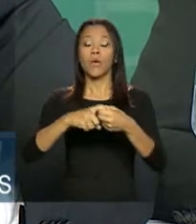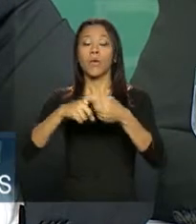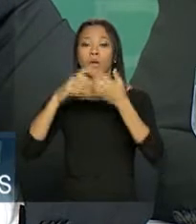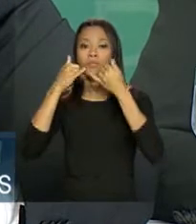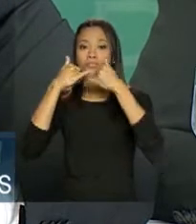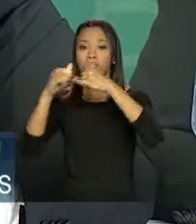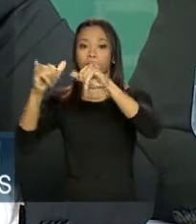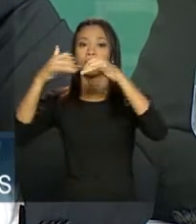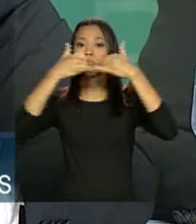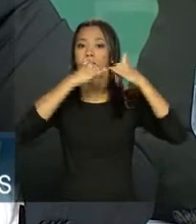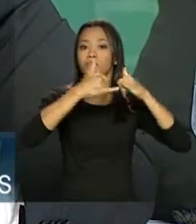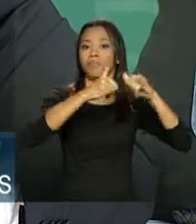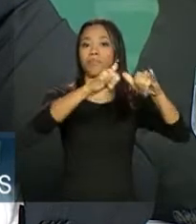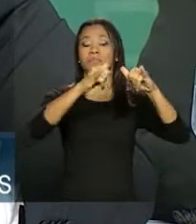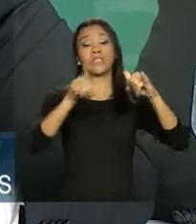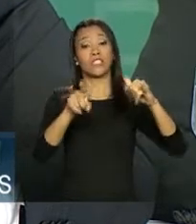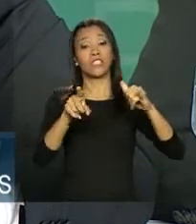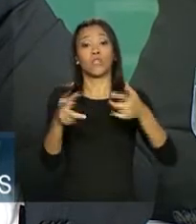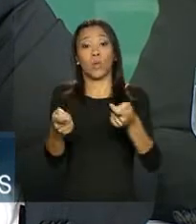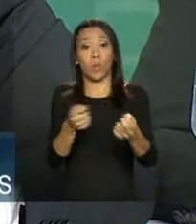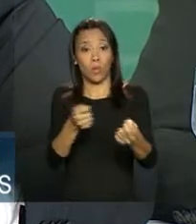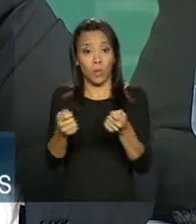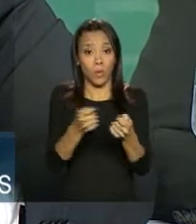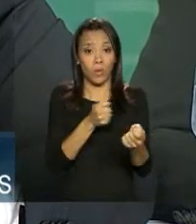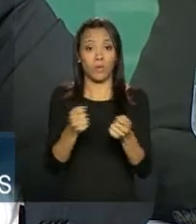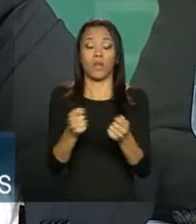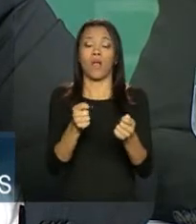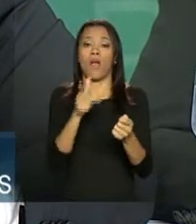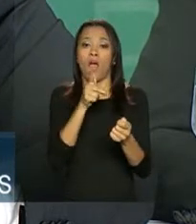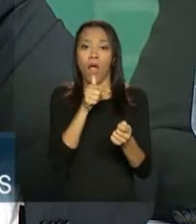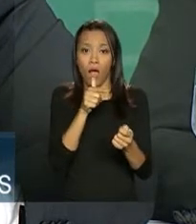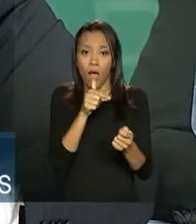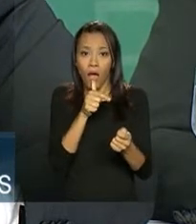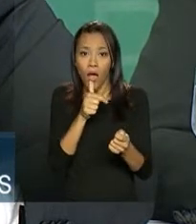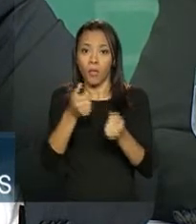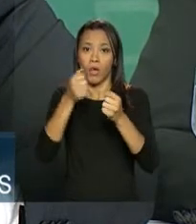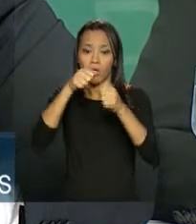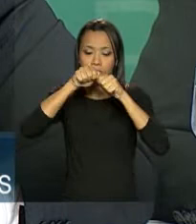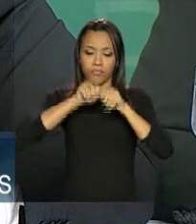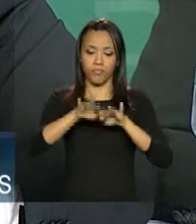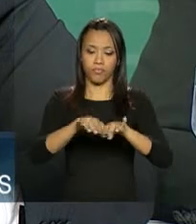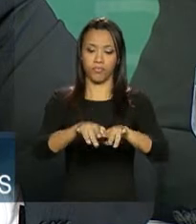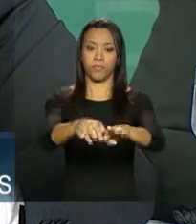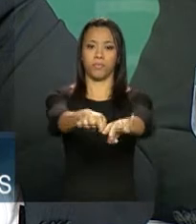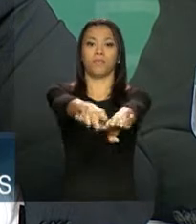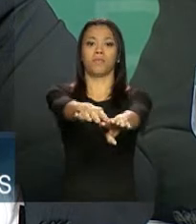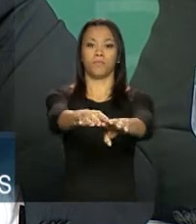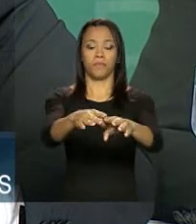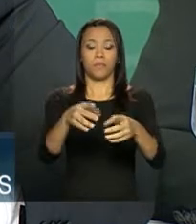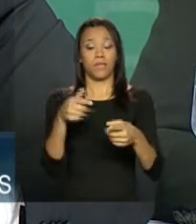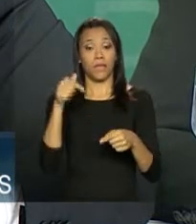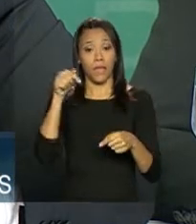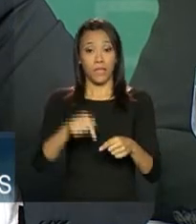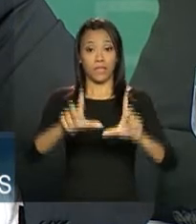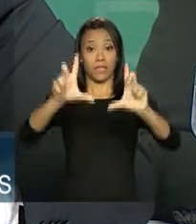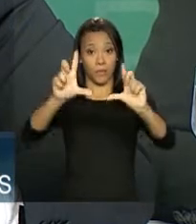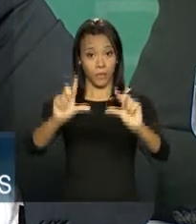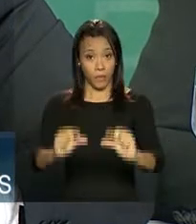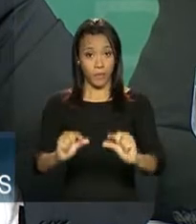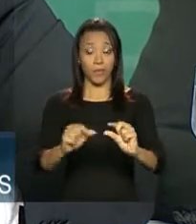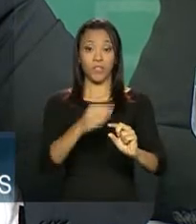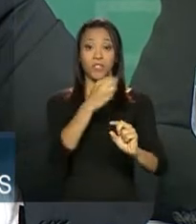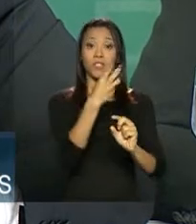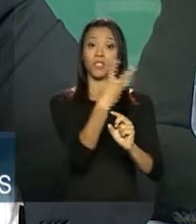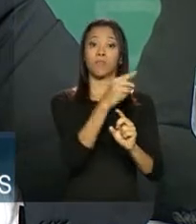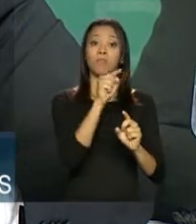redução também sistemática Da liberação de Sobradinho e essa redução é passou de